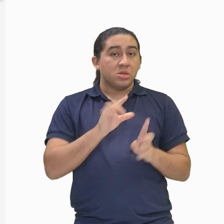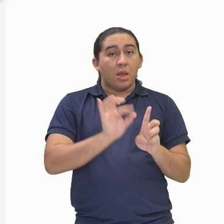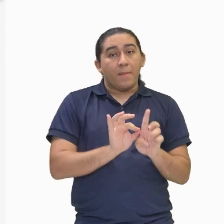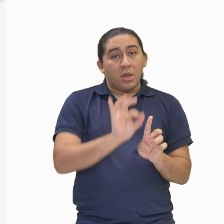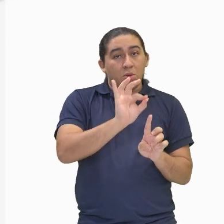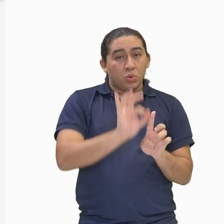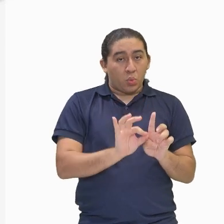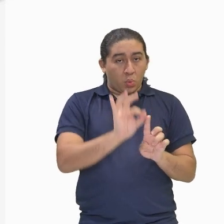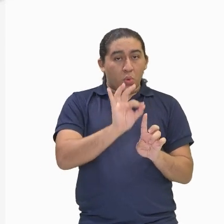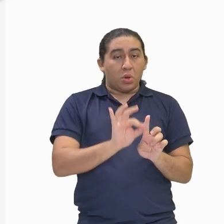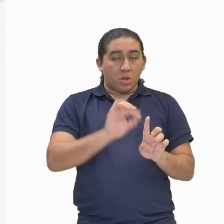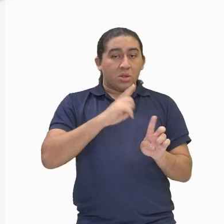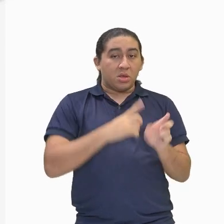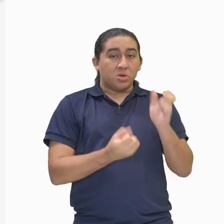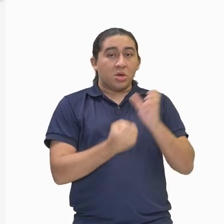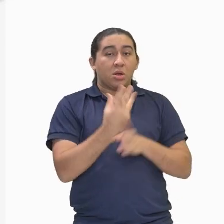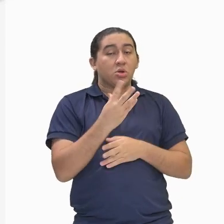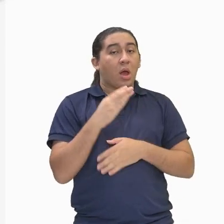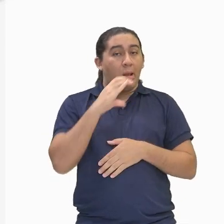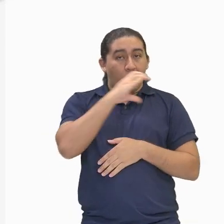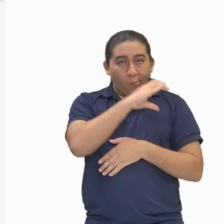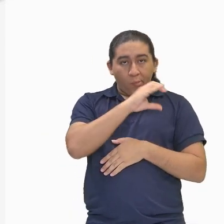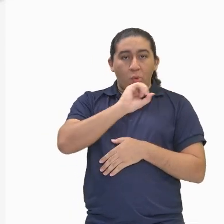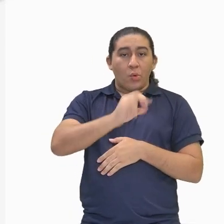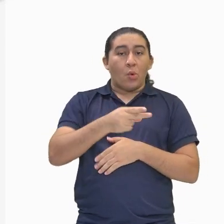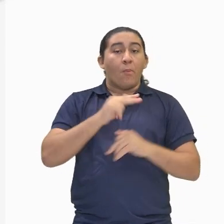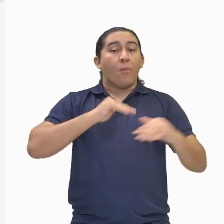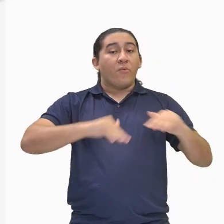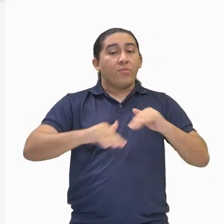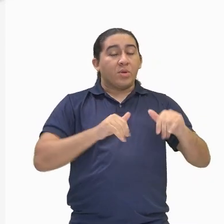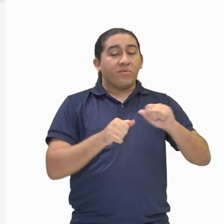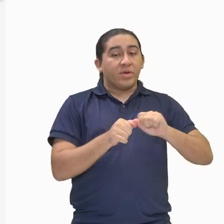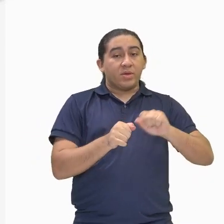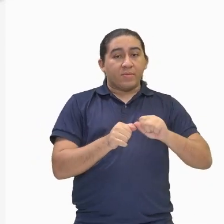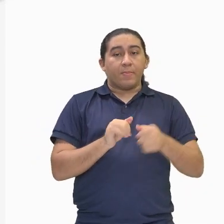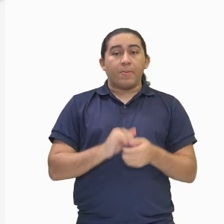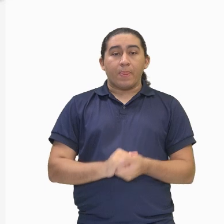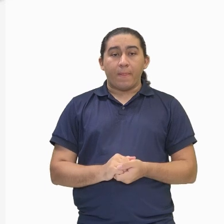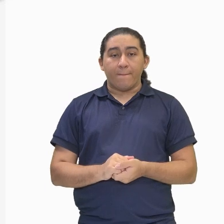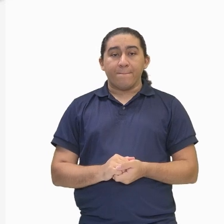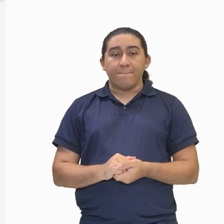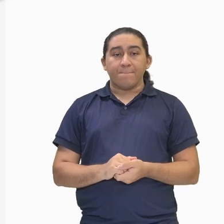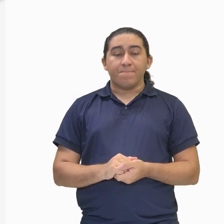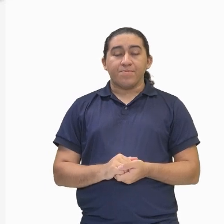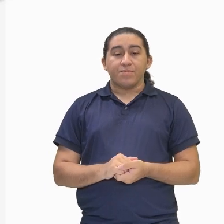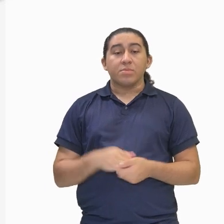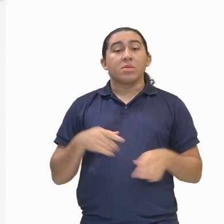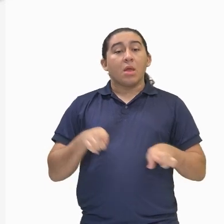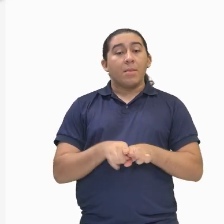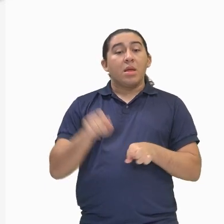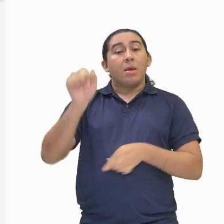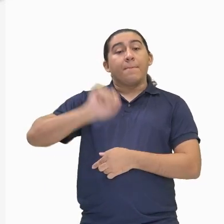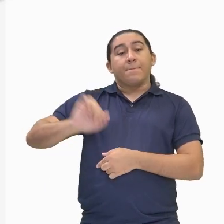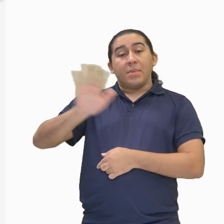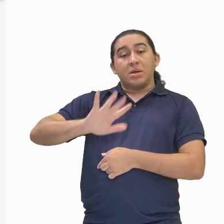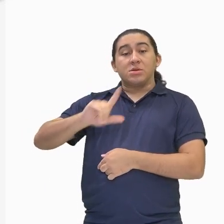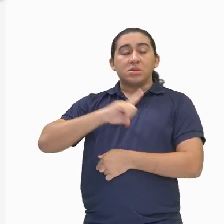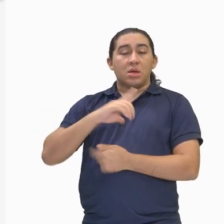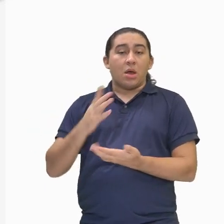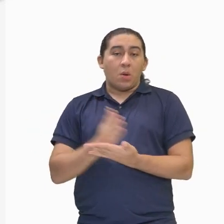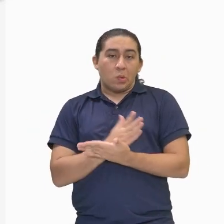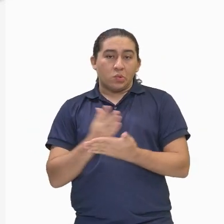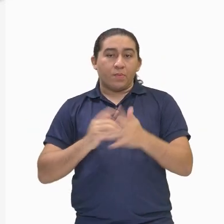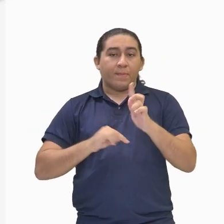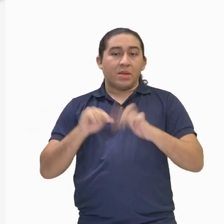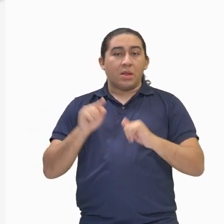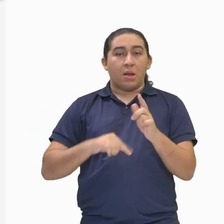gerando calor, ou energia mecânica produzindo movimento. E aí nas imagens nós temos aí alguns aparelhos